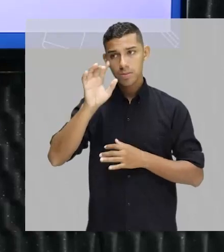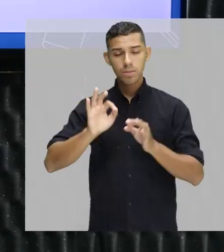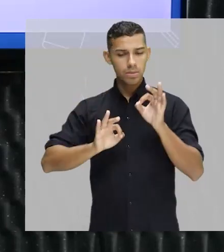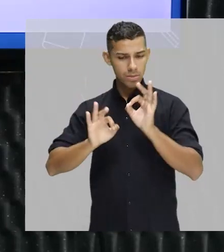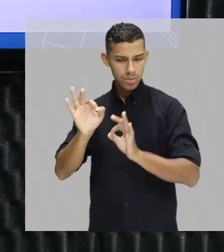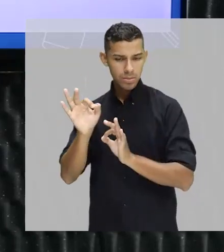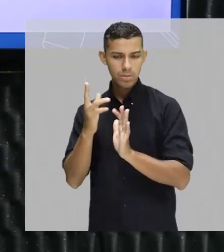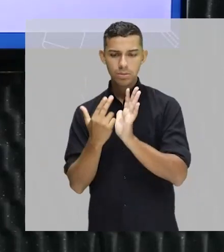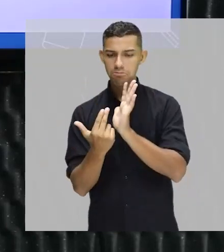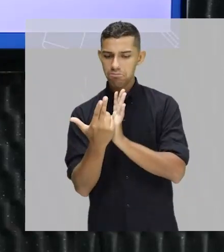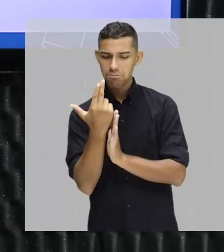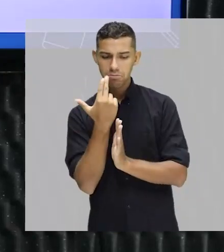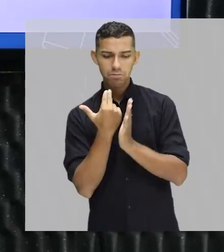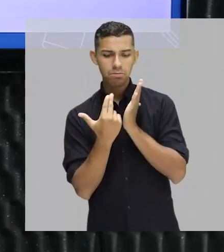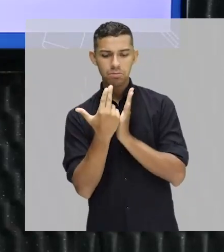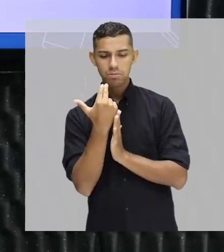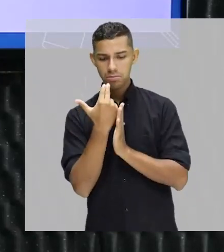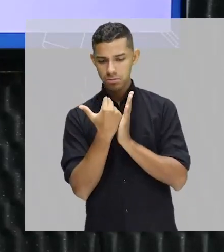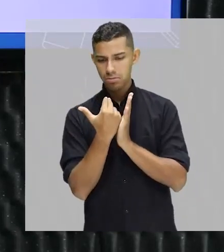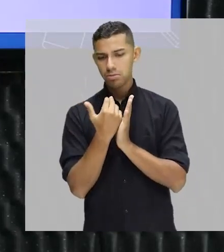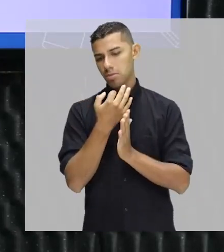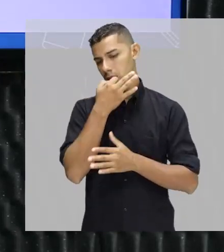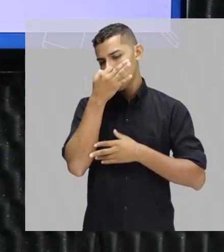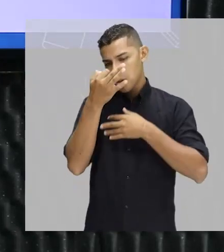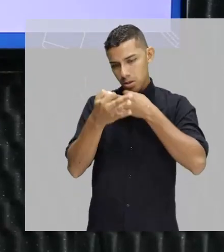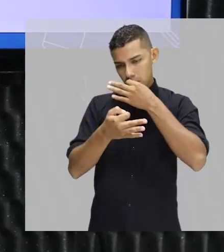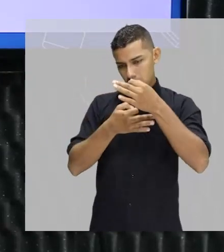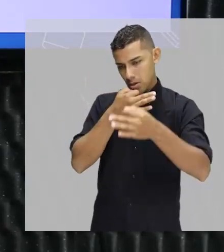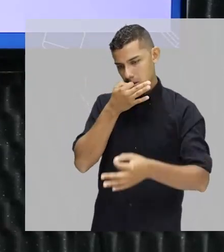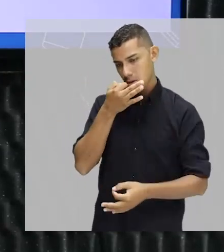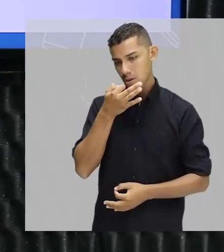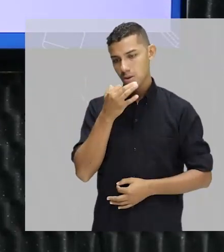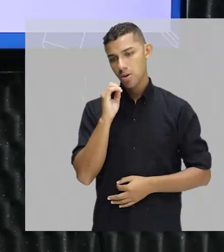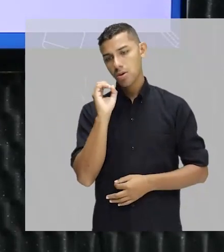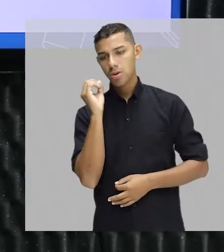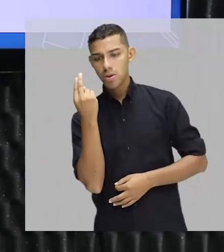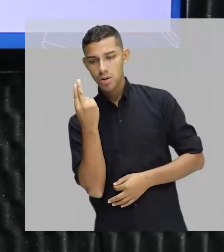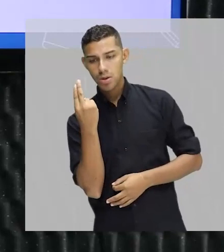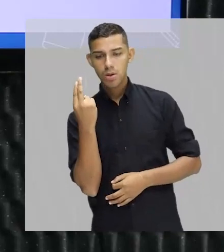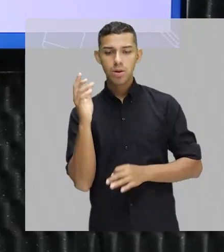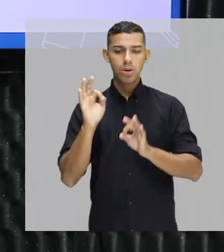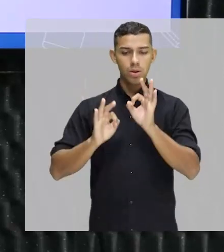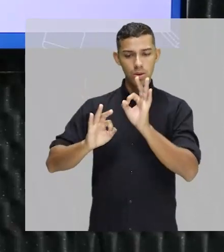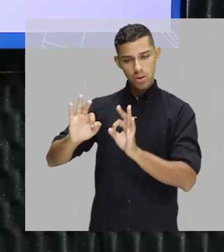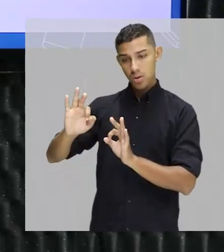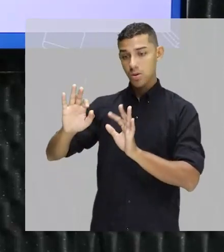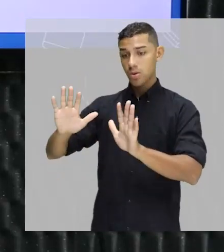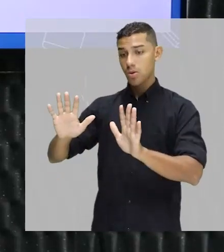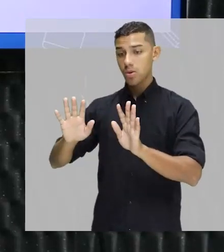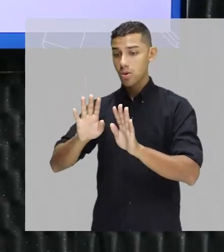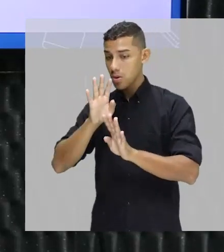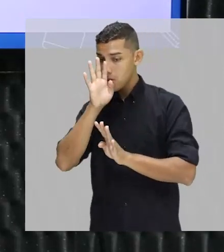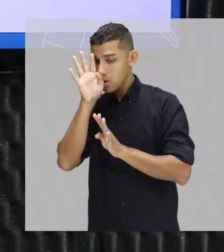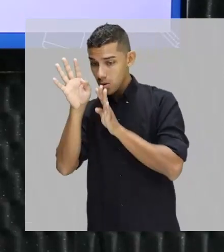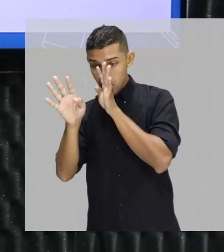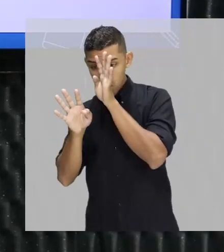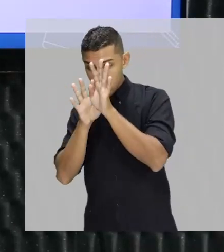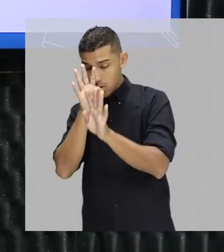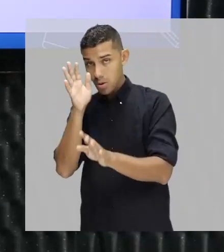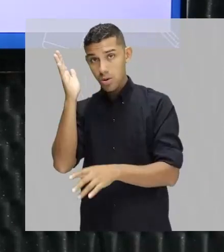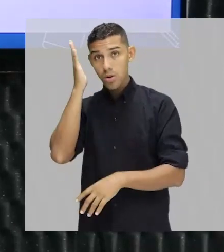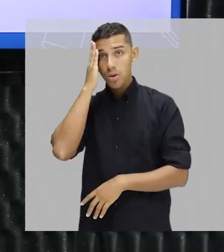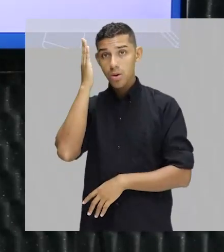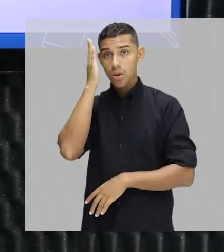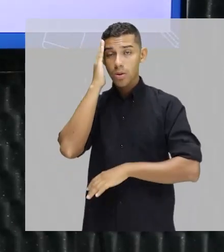o desenho algum tipo de crítica ou opinião, geralmente permeada por fina ironia. Para que você compreenda